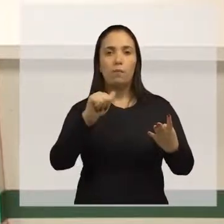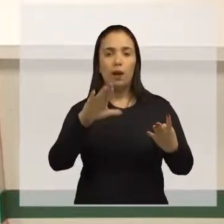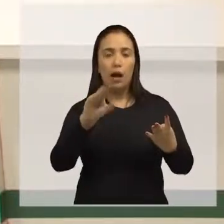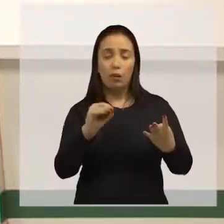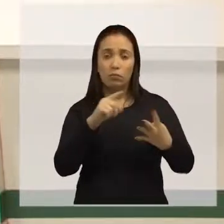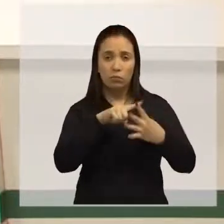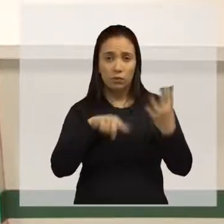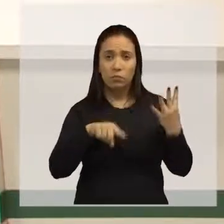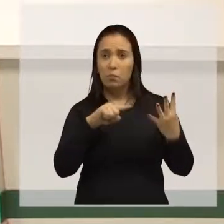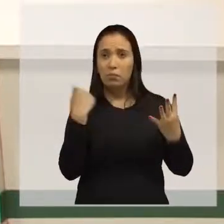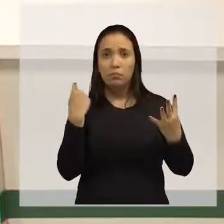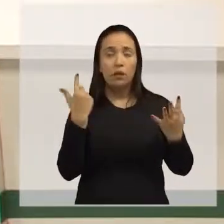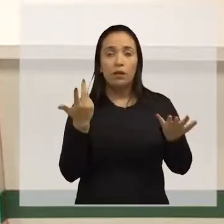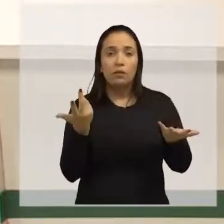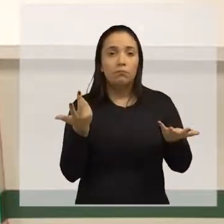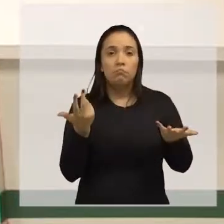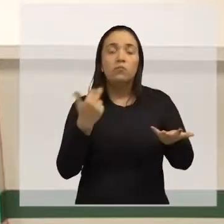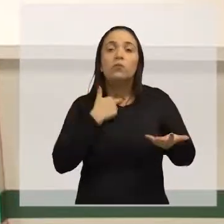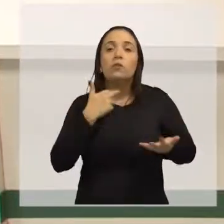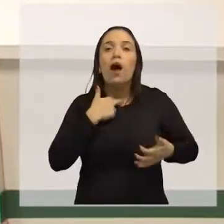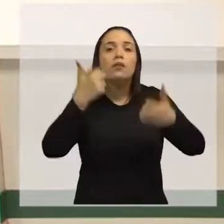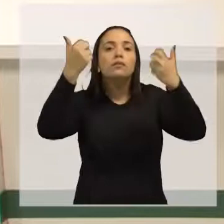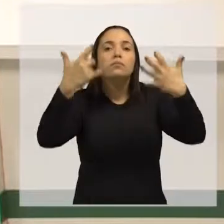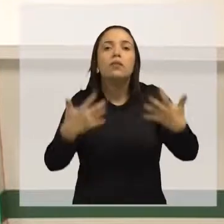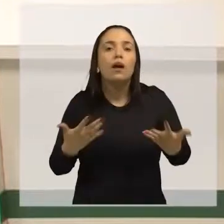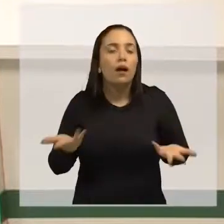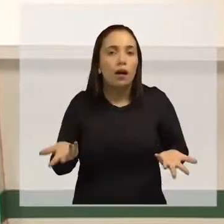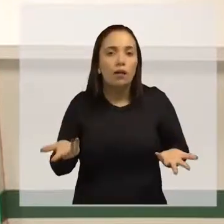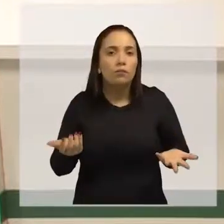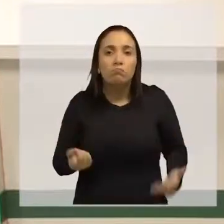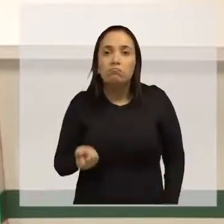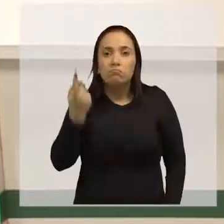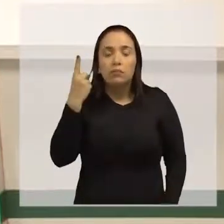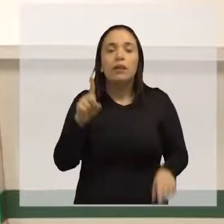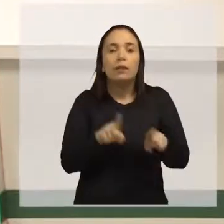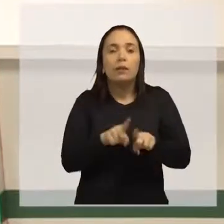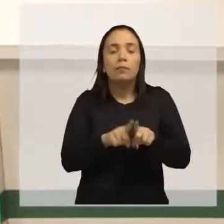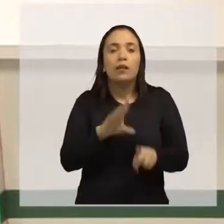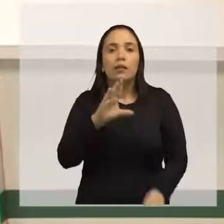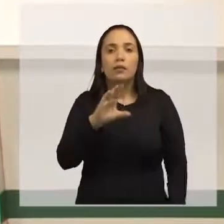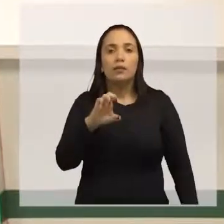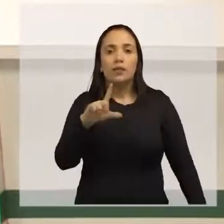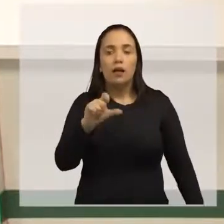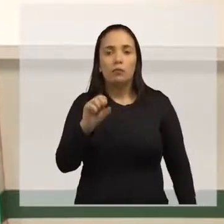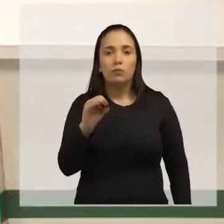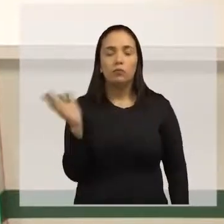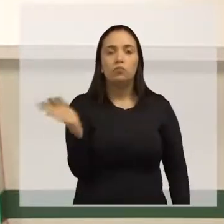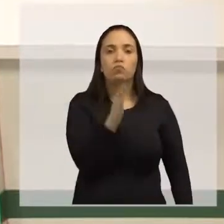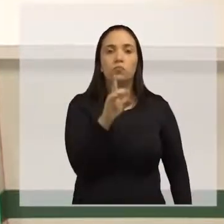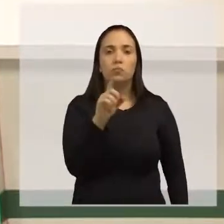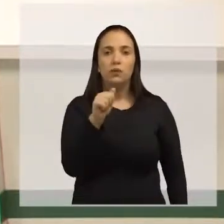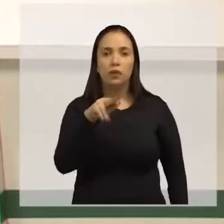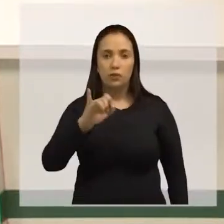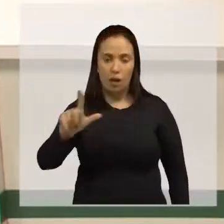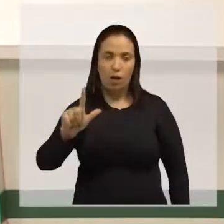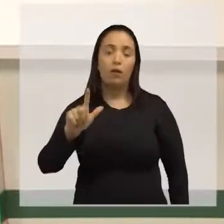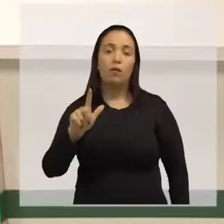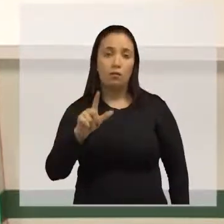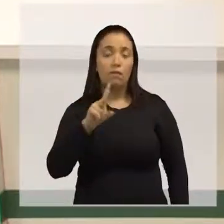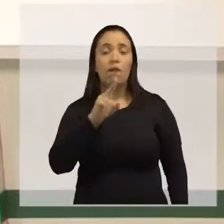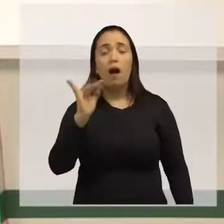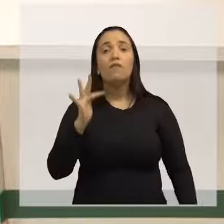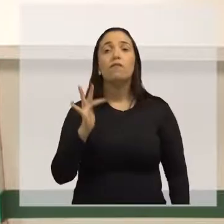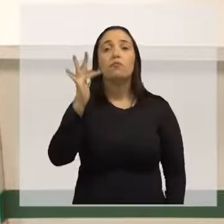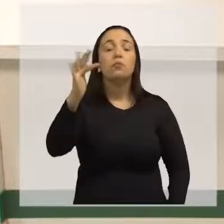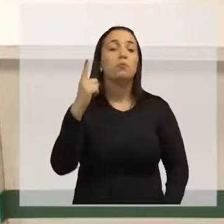ninguém explicou nesse país. A morte de Celso Daniel. Exatamente. Né? São coisas que ainda vamos explicar um dia nesse país,